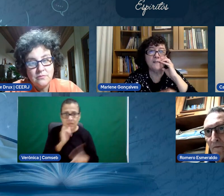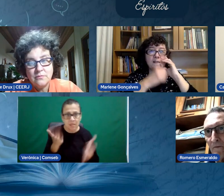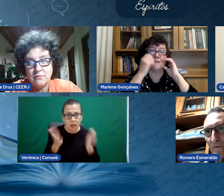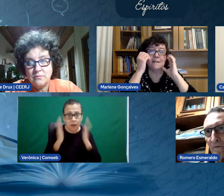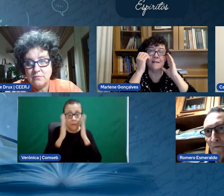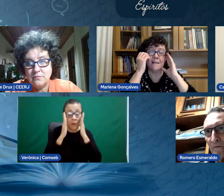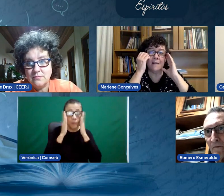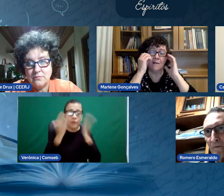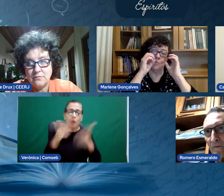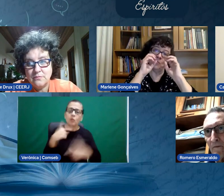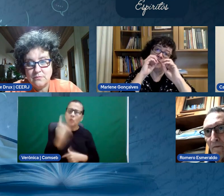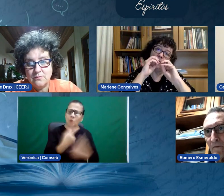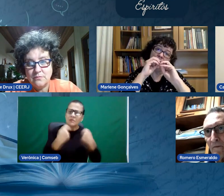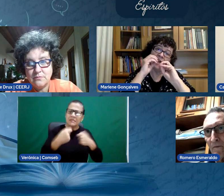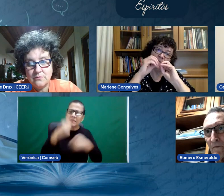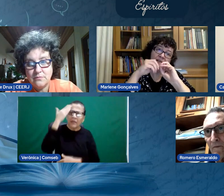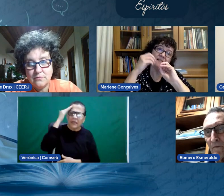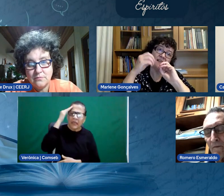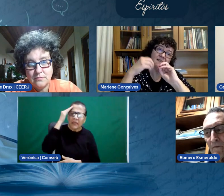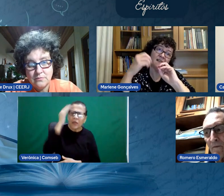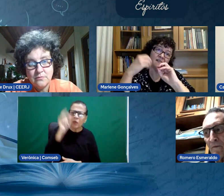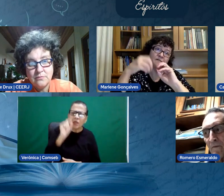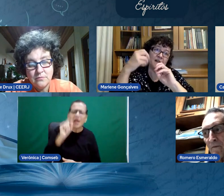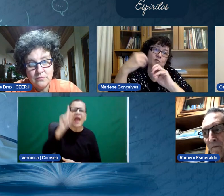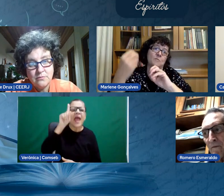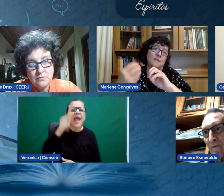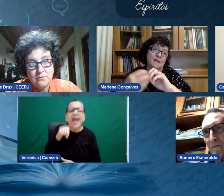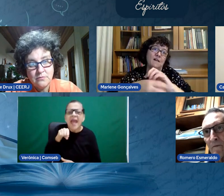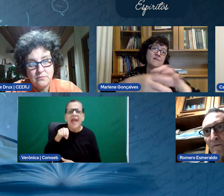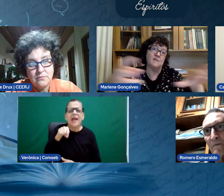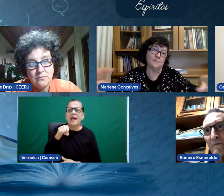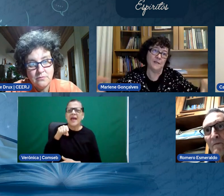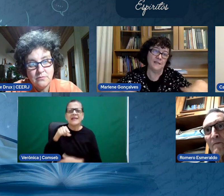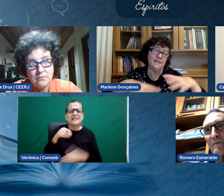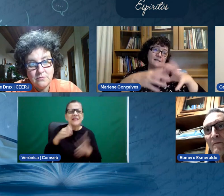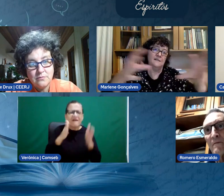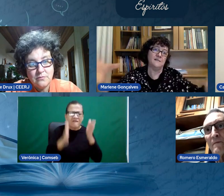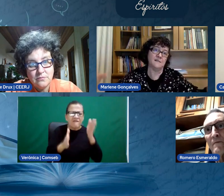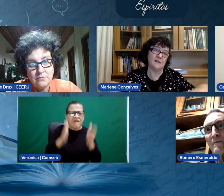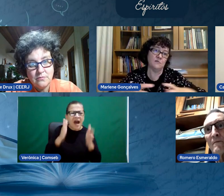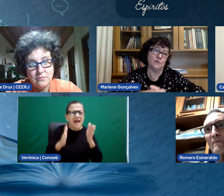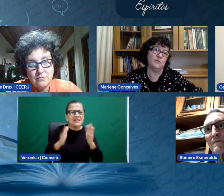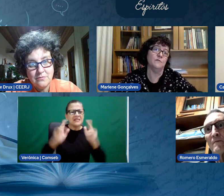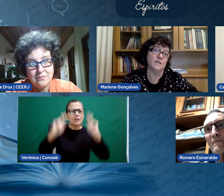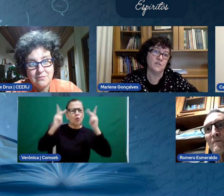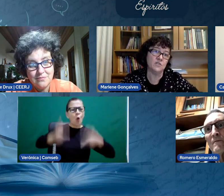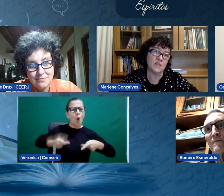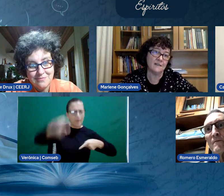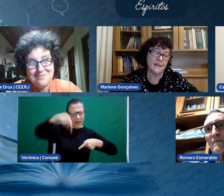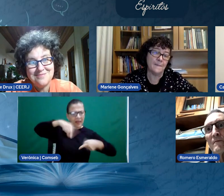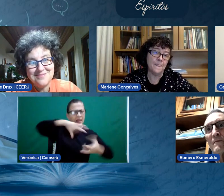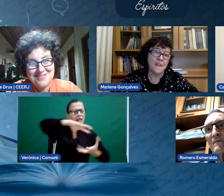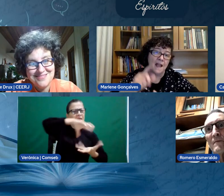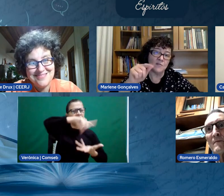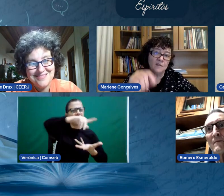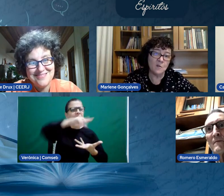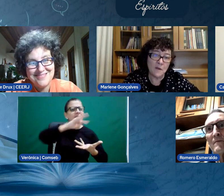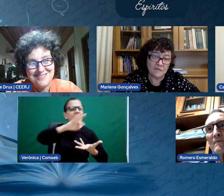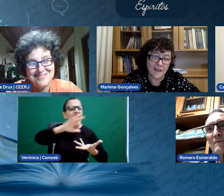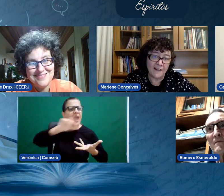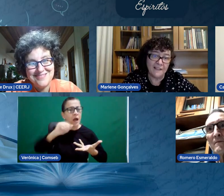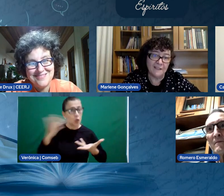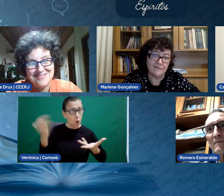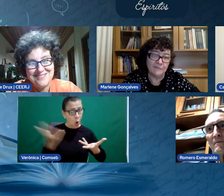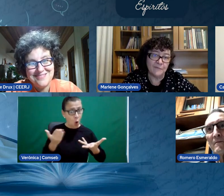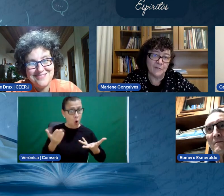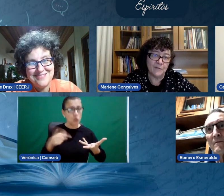a gente precisa entender o que representa essa fase hominal nesse planeta, nesse estágio evolutivo que a gente já está. Acho que tem